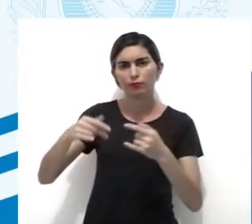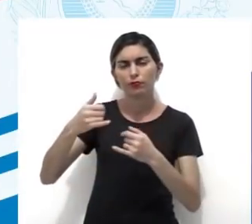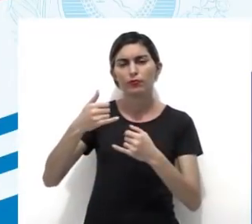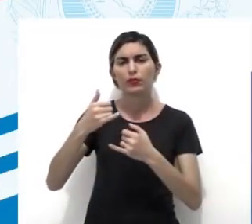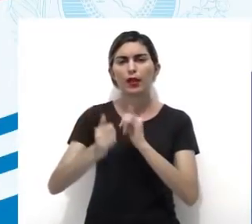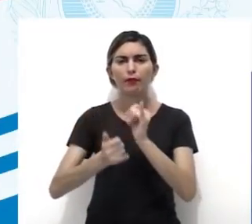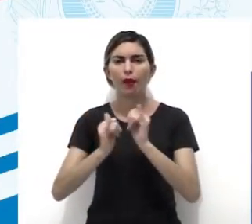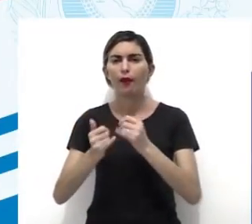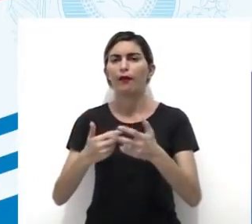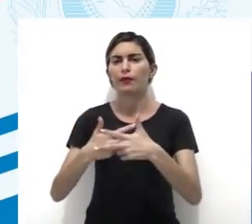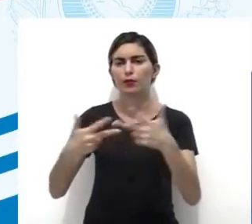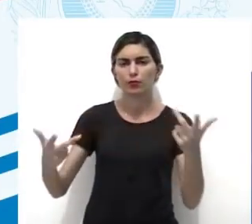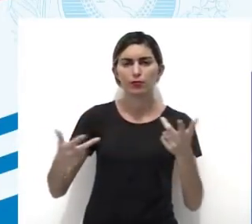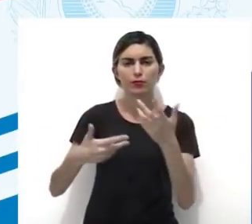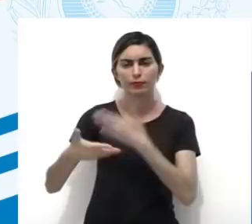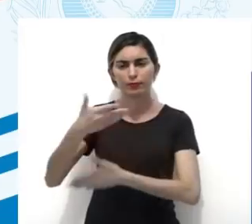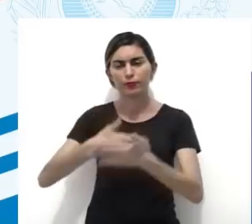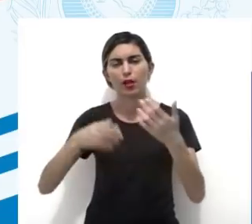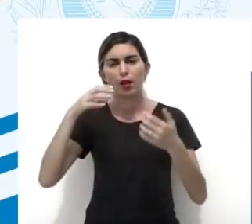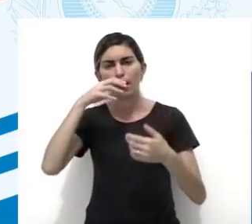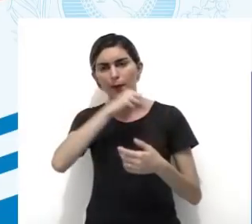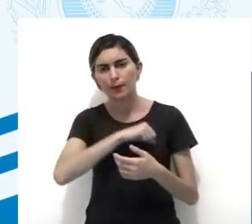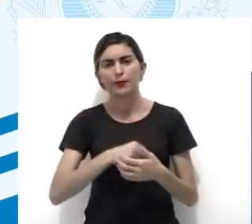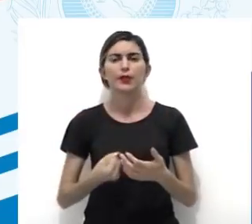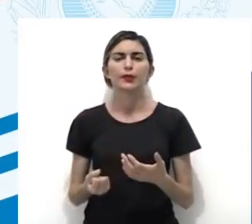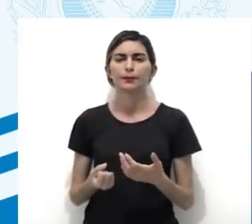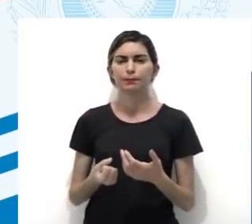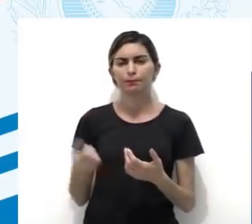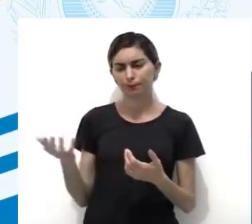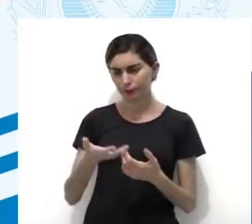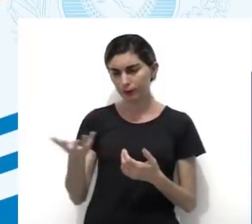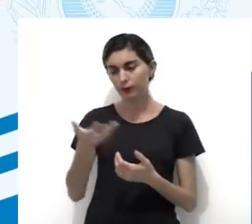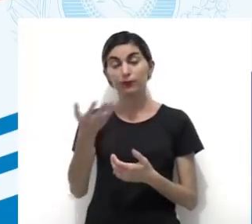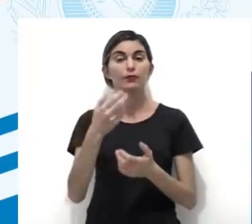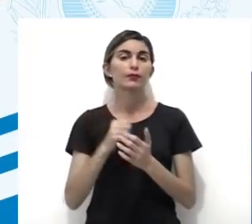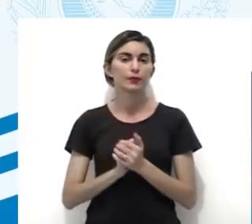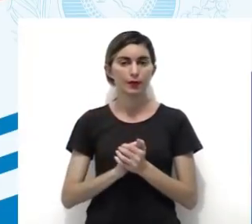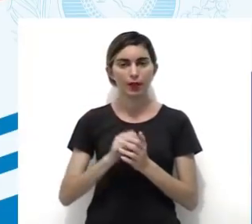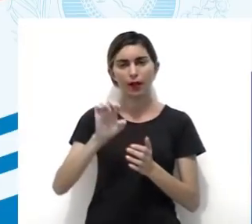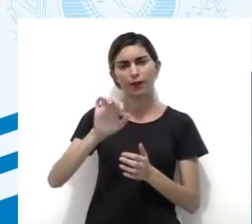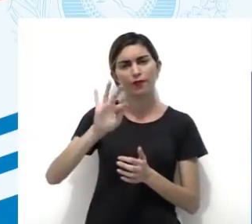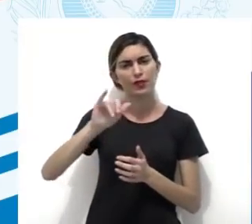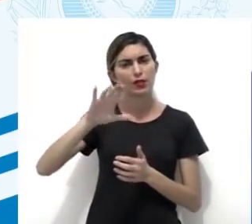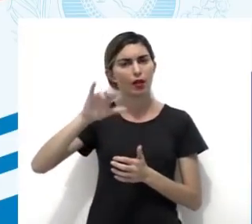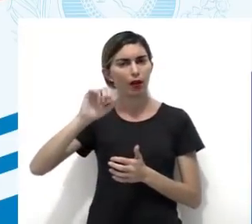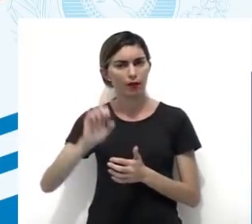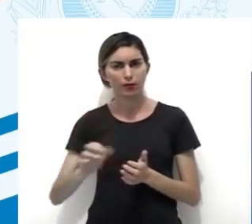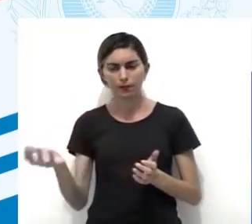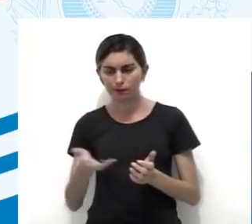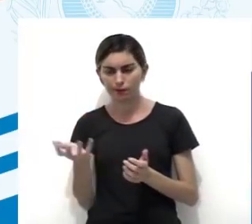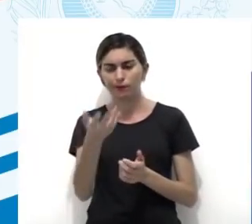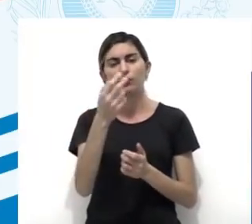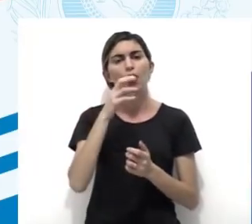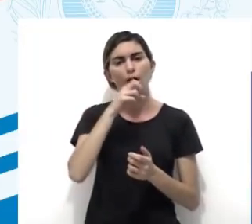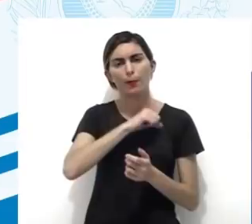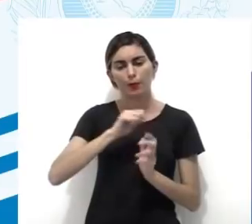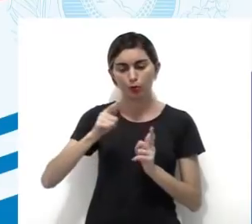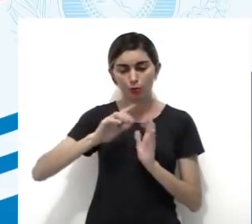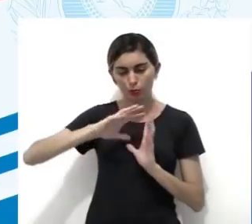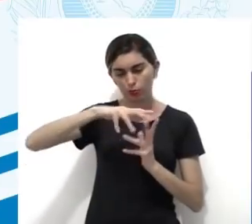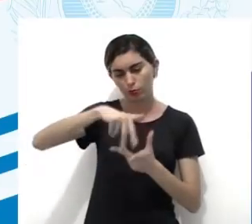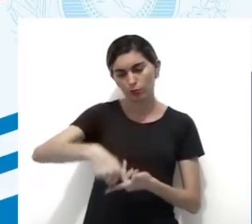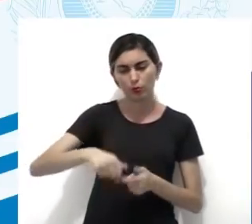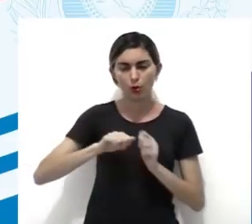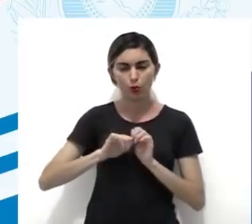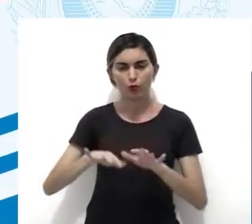trocas rápidas, né? Eficiência produtiva, eficiência desse excedente de produção que o mundo globalizado